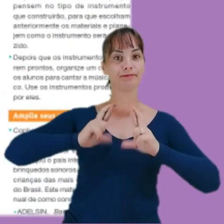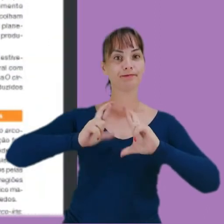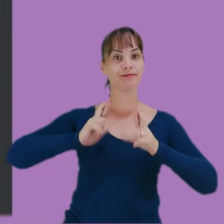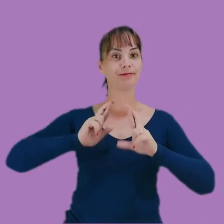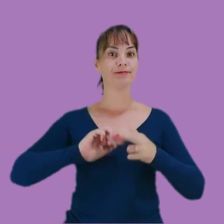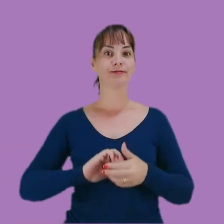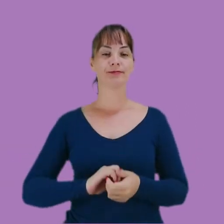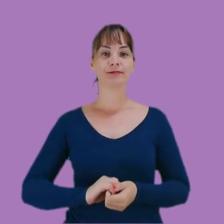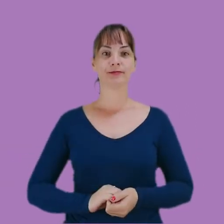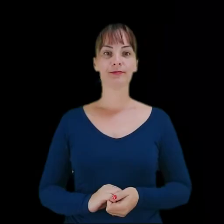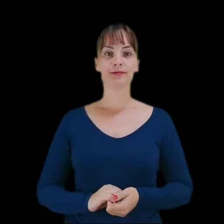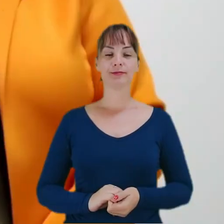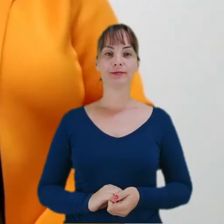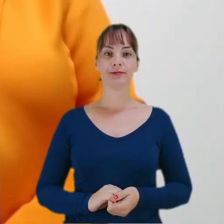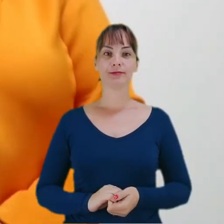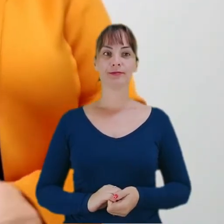recicláveis.